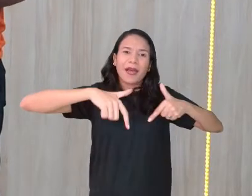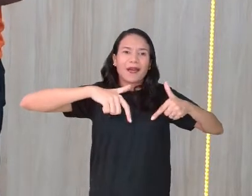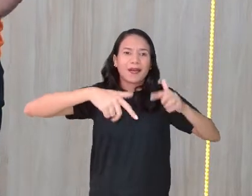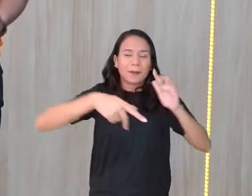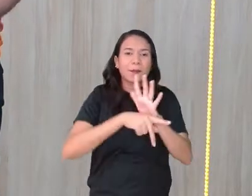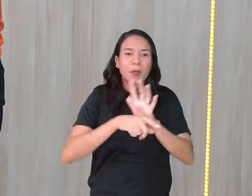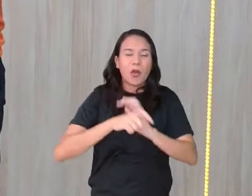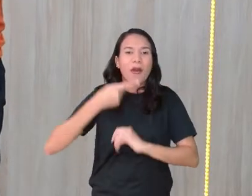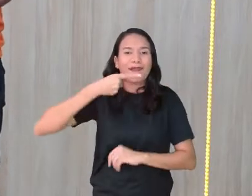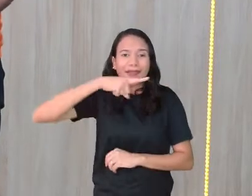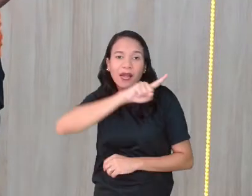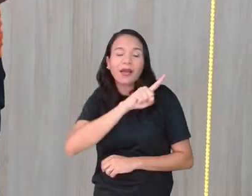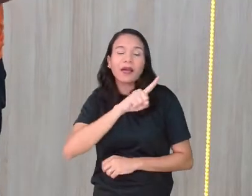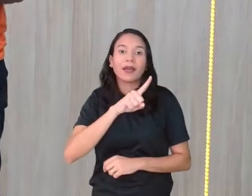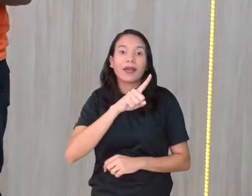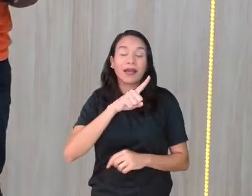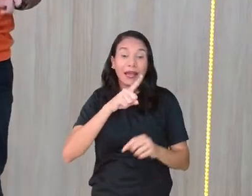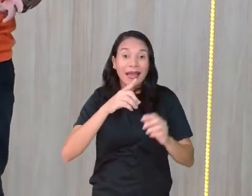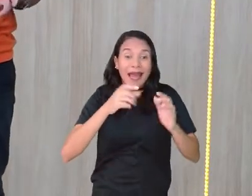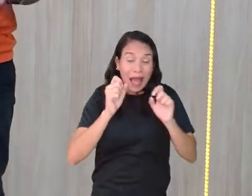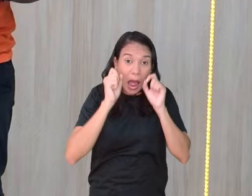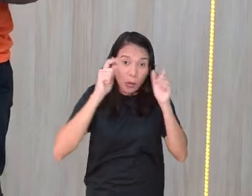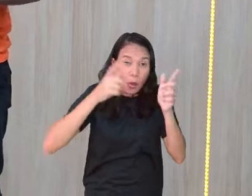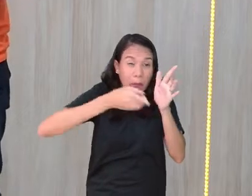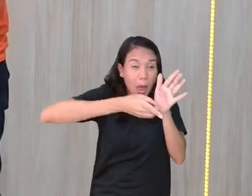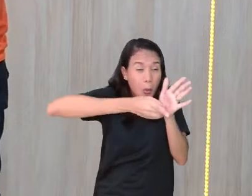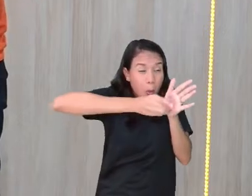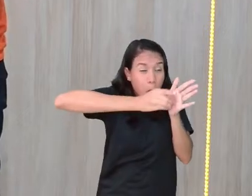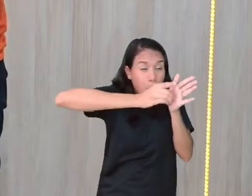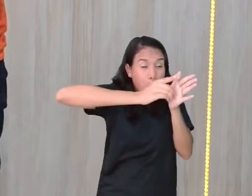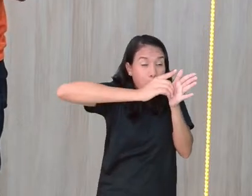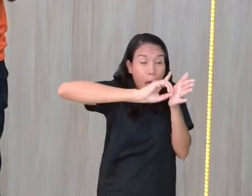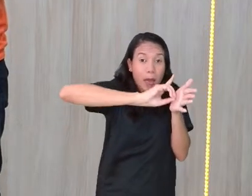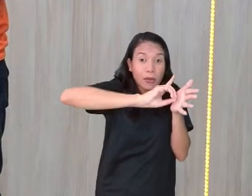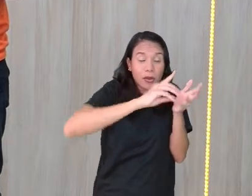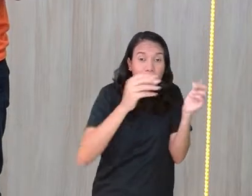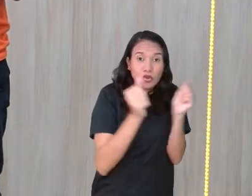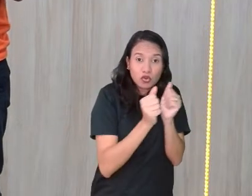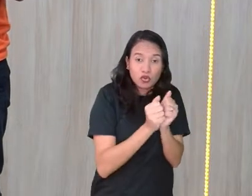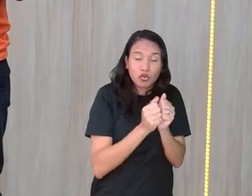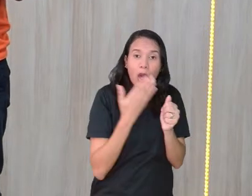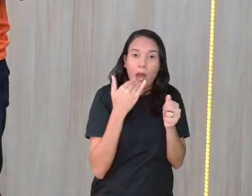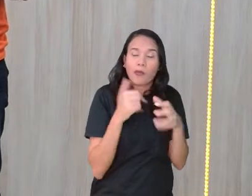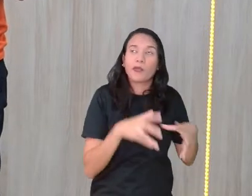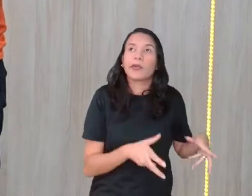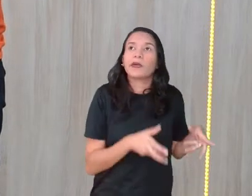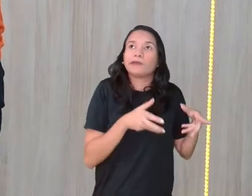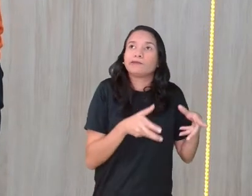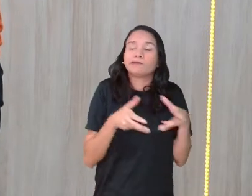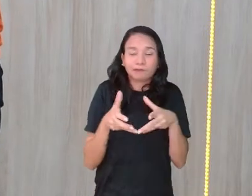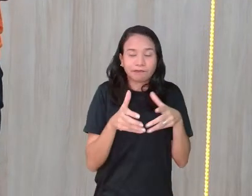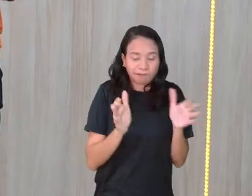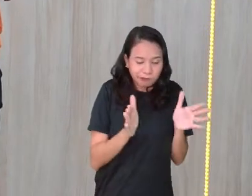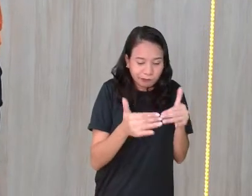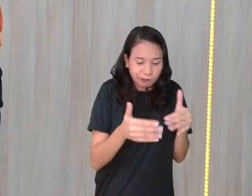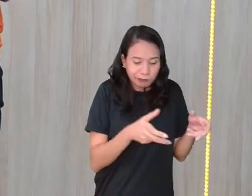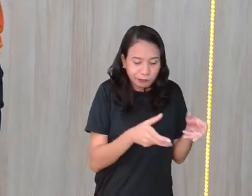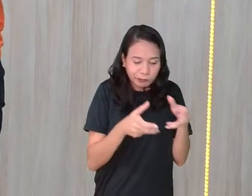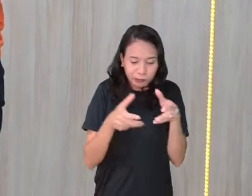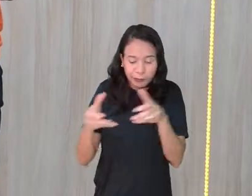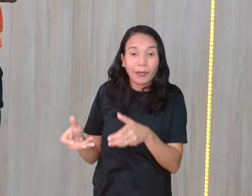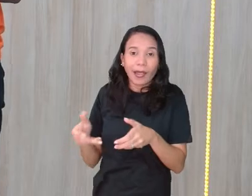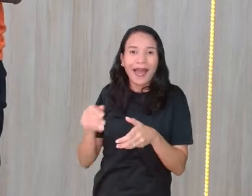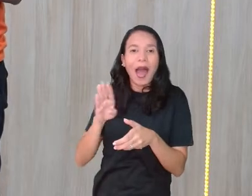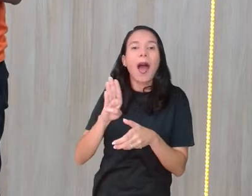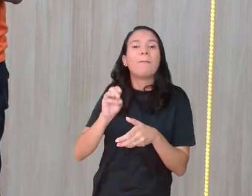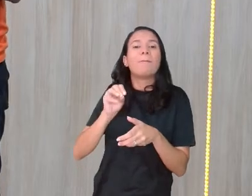cana, elas vão sair de casa muito cedo, né, e levam consigo a comida, né, sua refeição, a boia, né, que chama